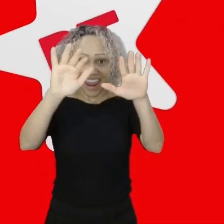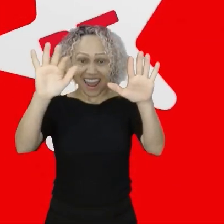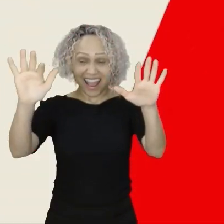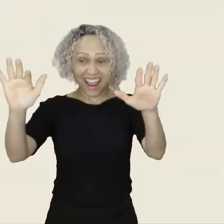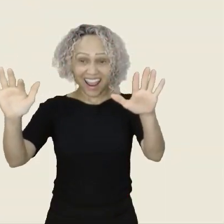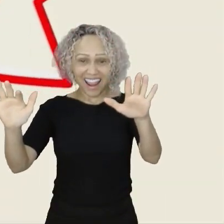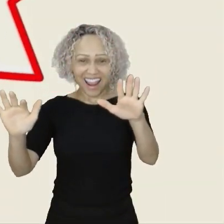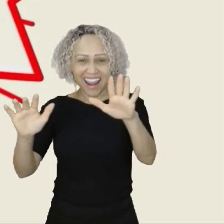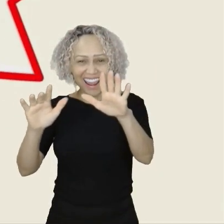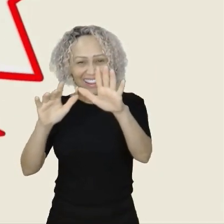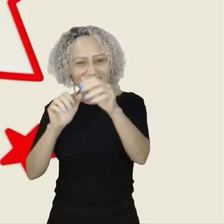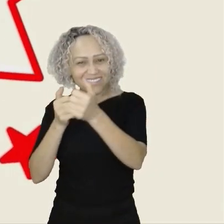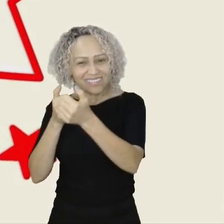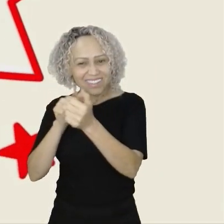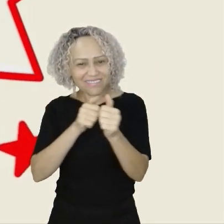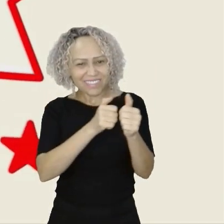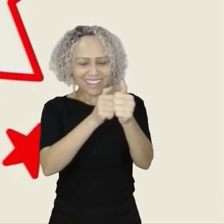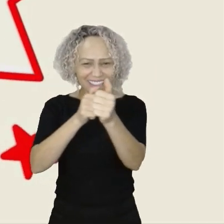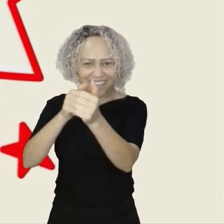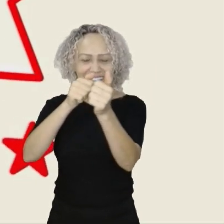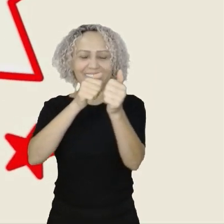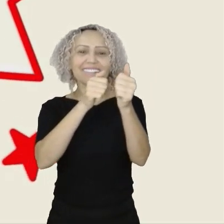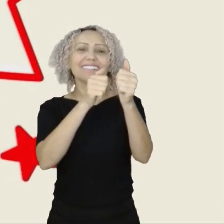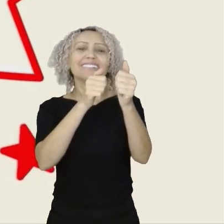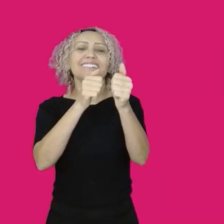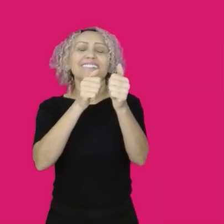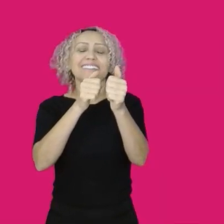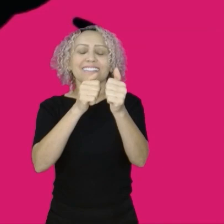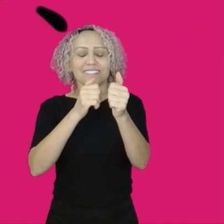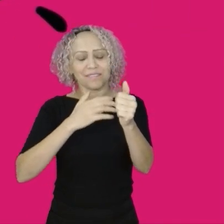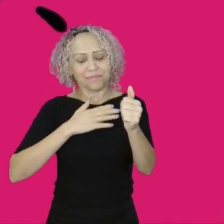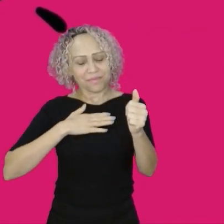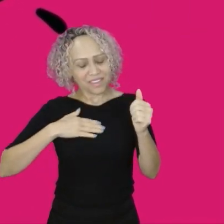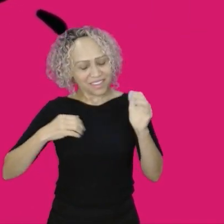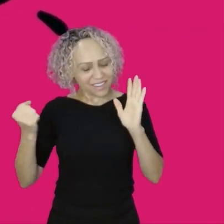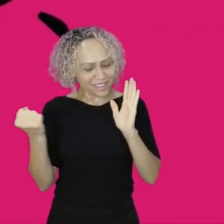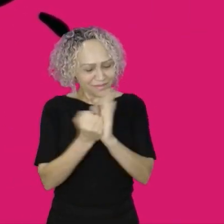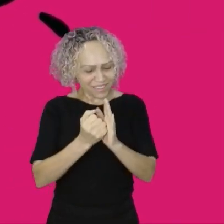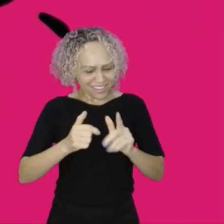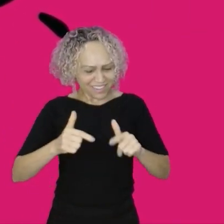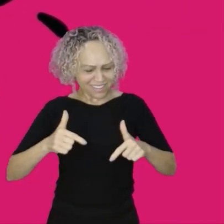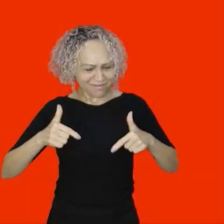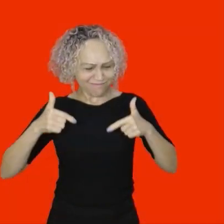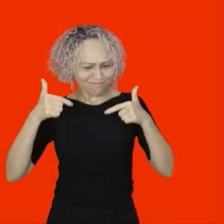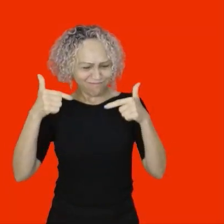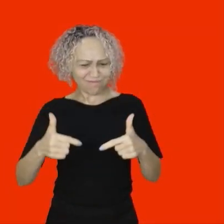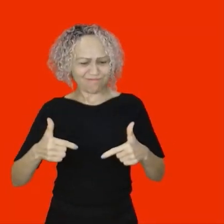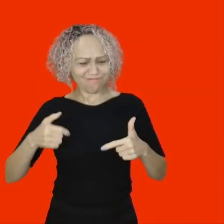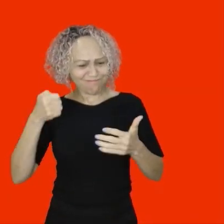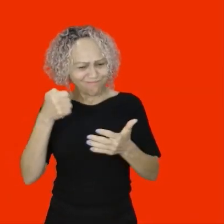brilha, ela é quem vai me guiar. Ser guerreira é minha